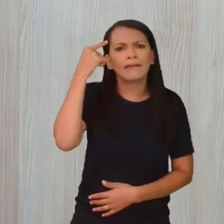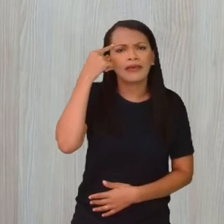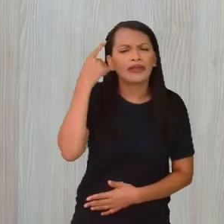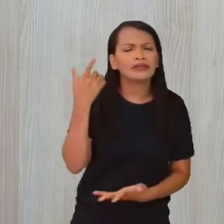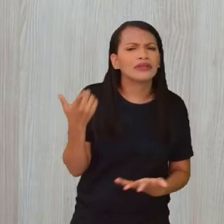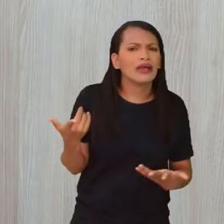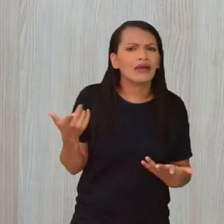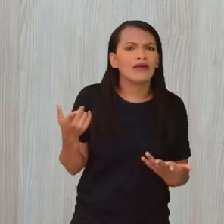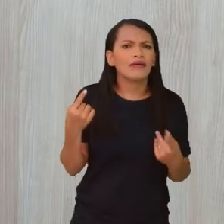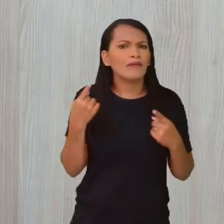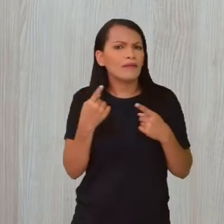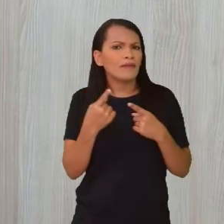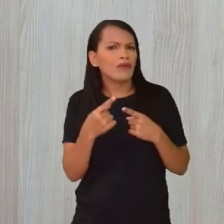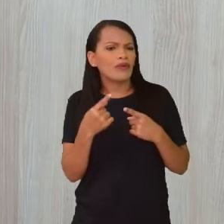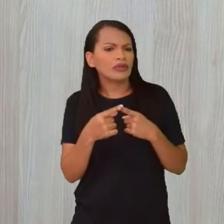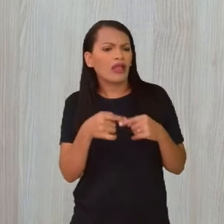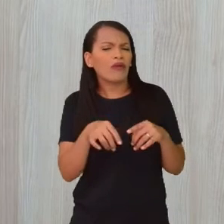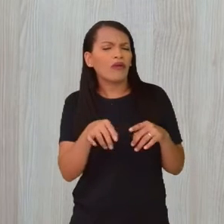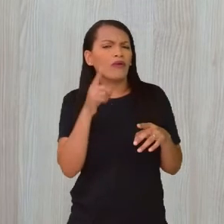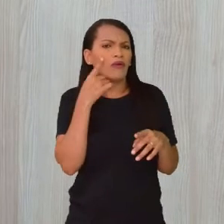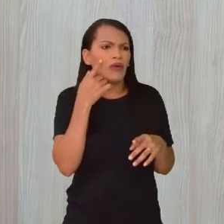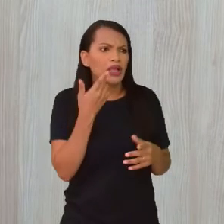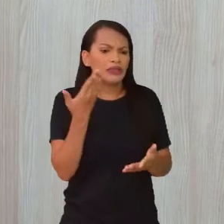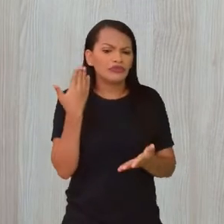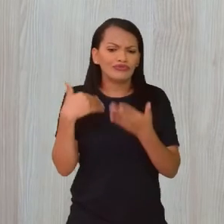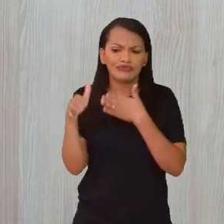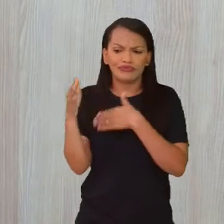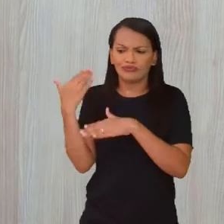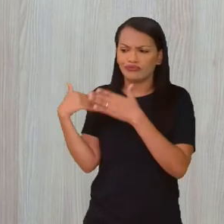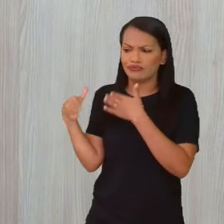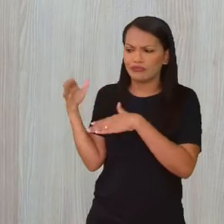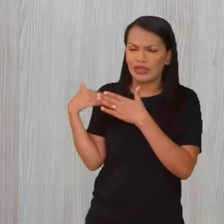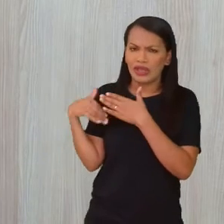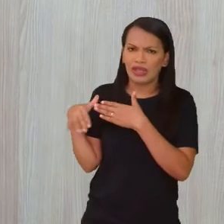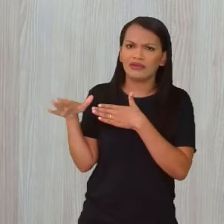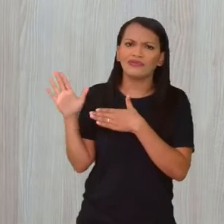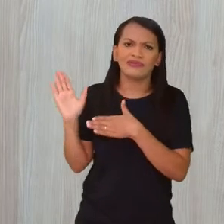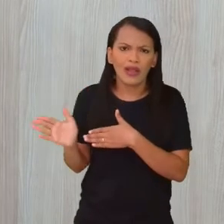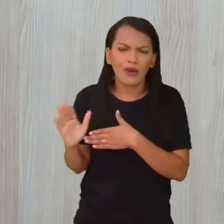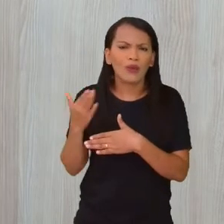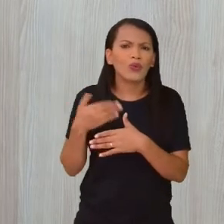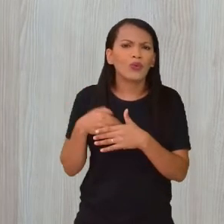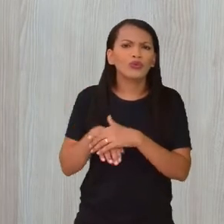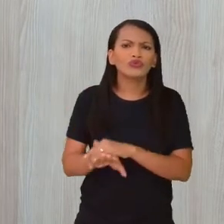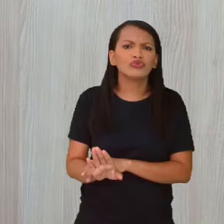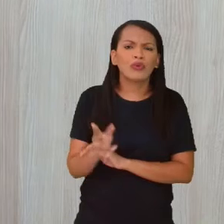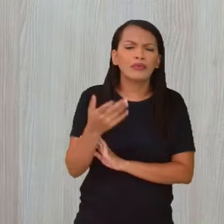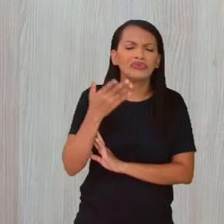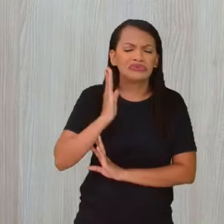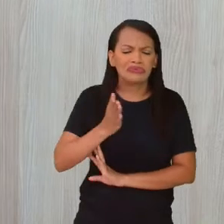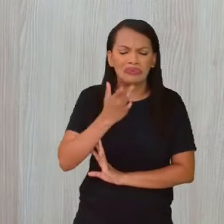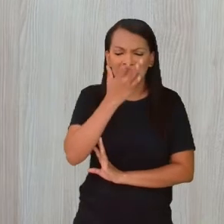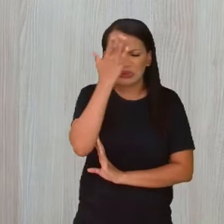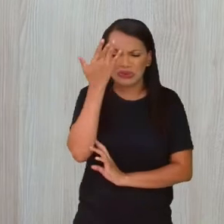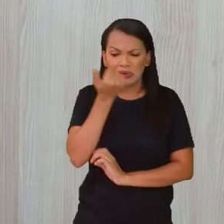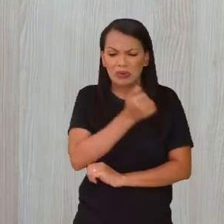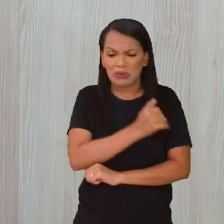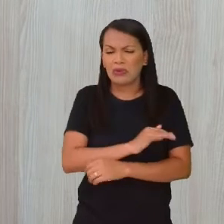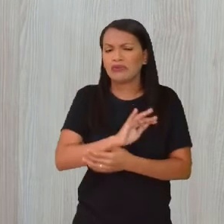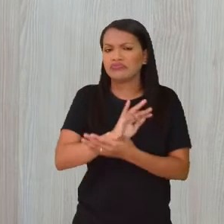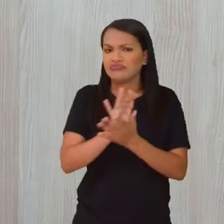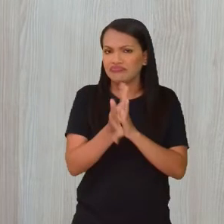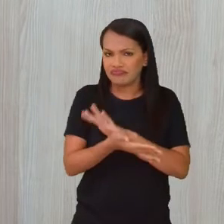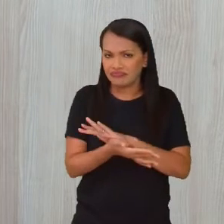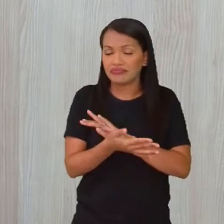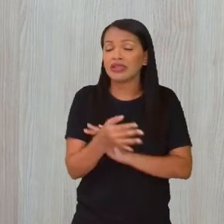Vem justamente dessa estrutura racista, né? Aí, de uma questão histórica que,